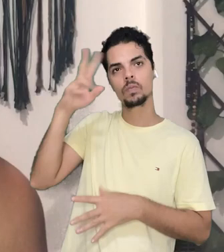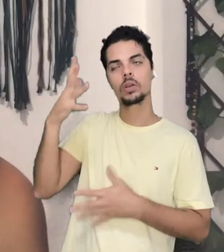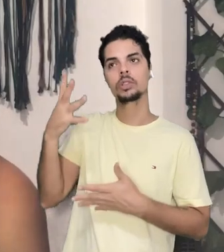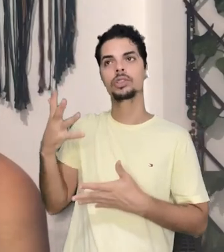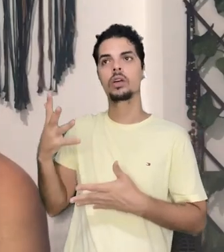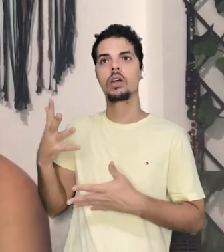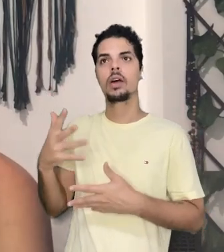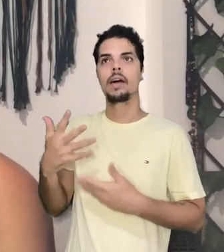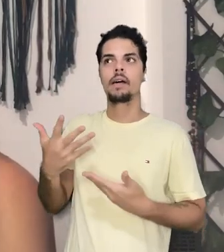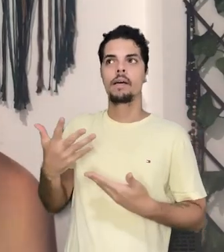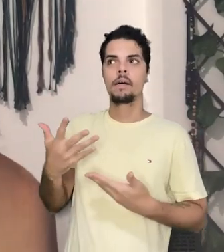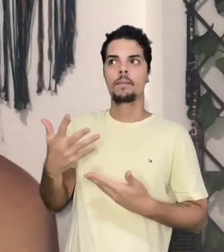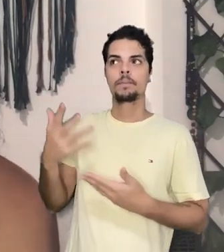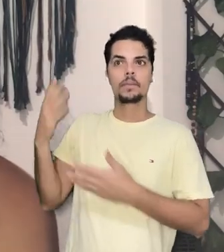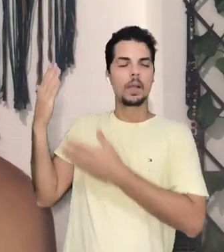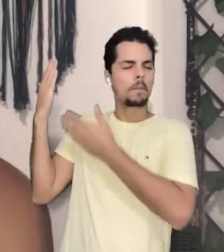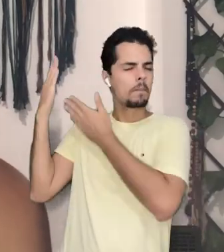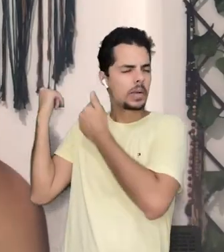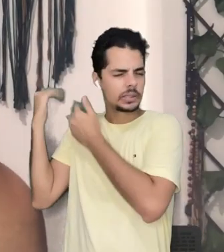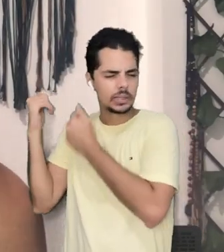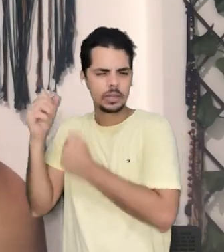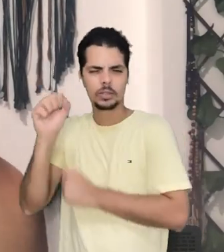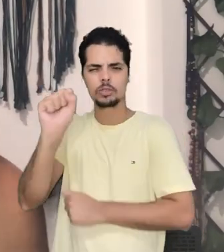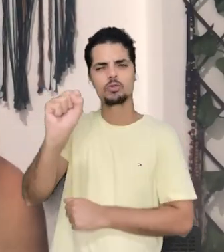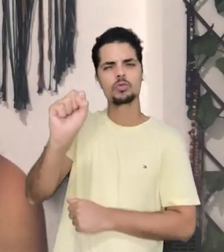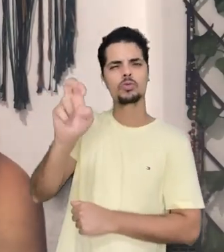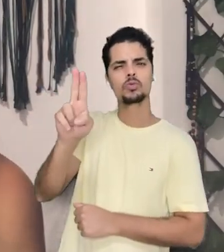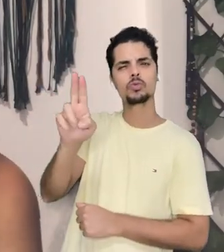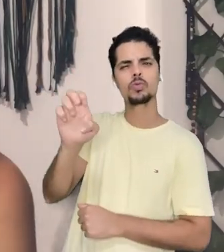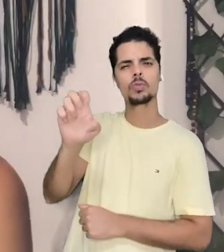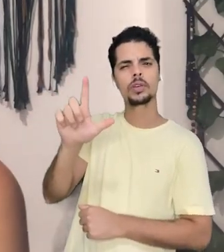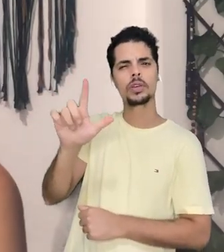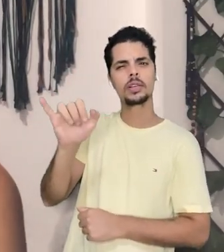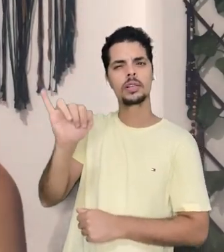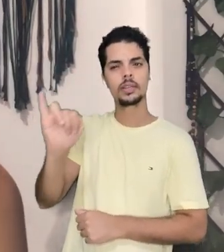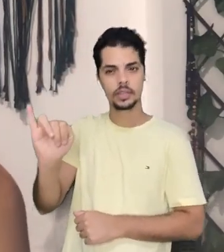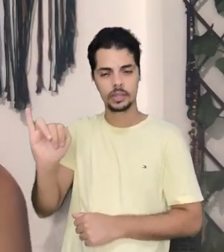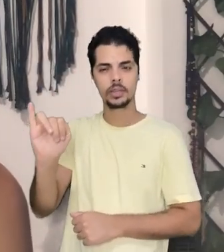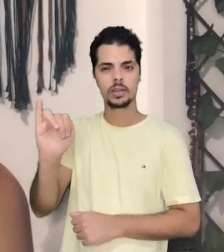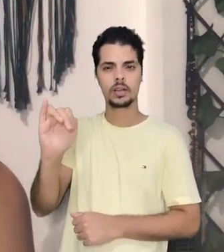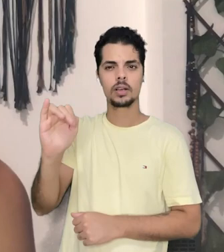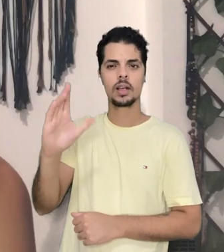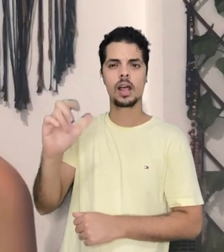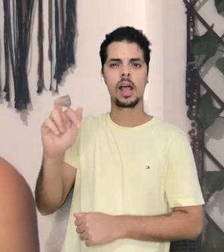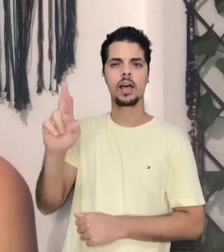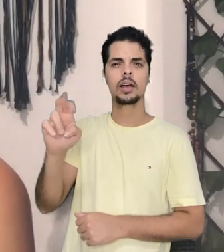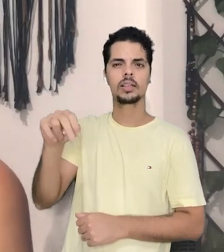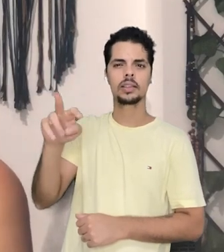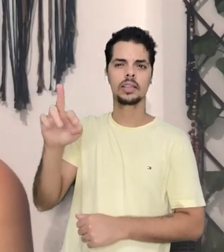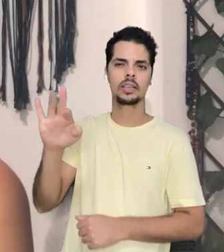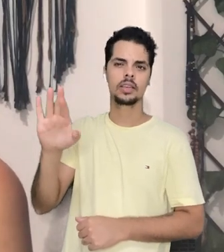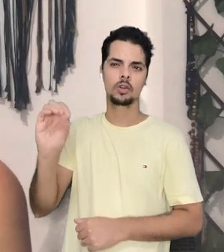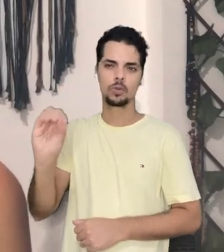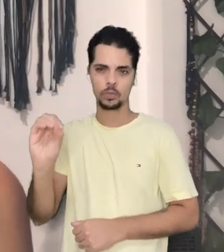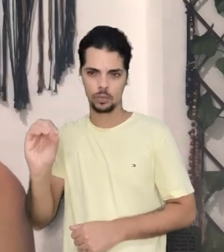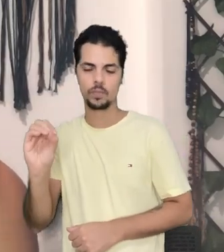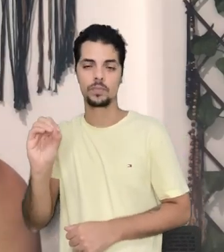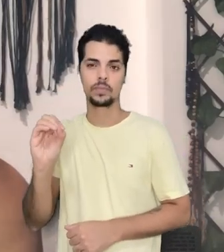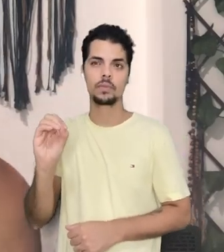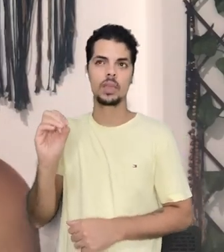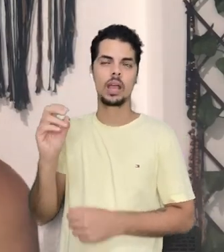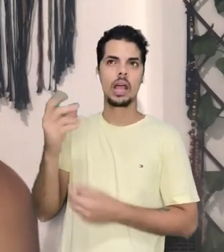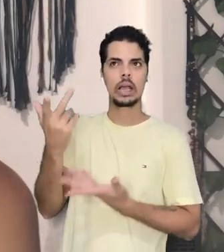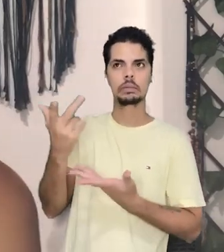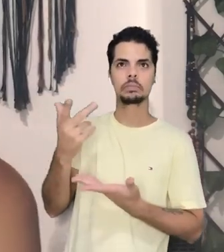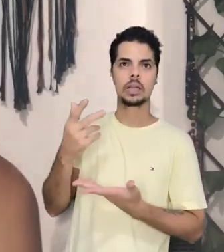Carneiro, quando ela tentou registrar sua filha com o nome de Luanda. Mas ela foi rechaçada